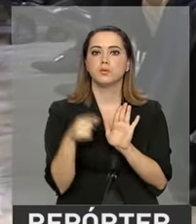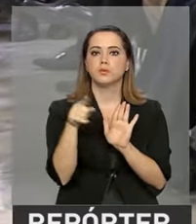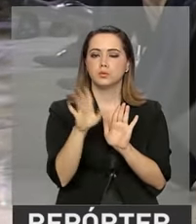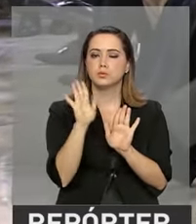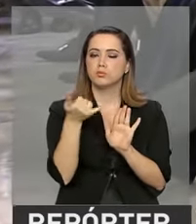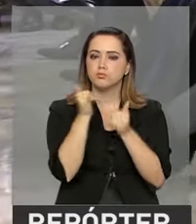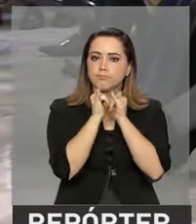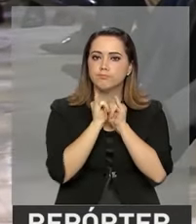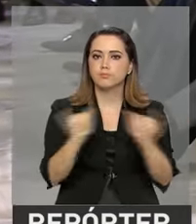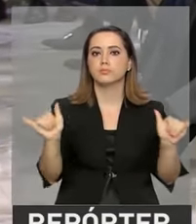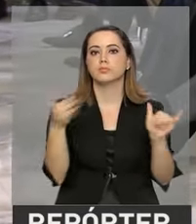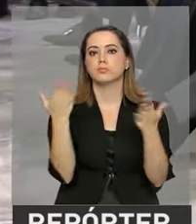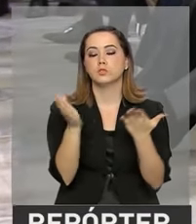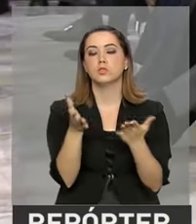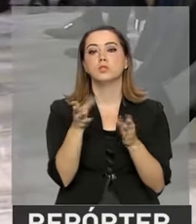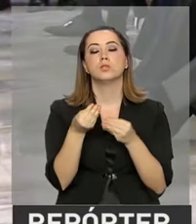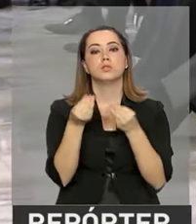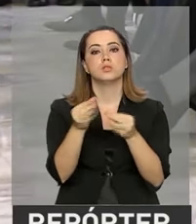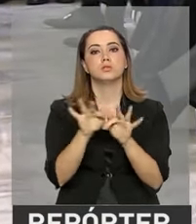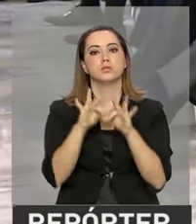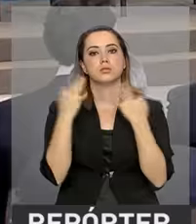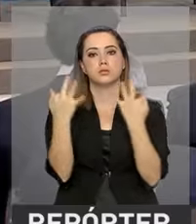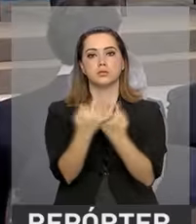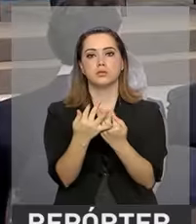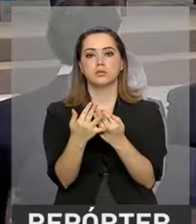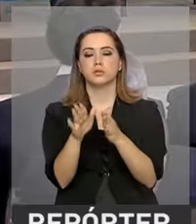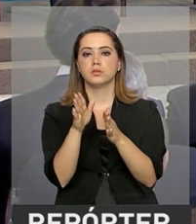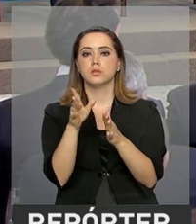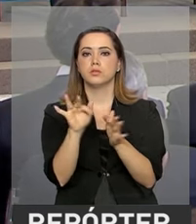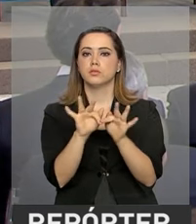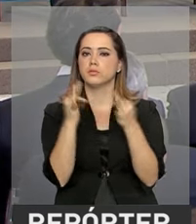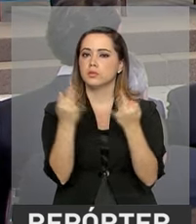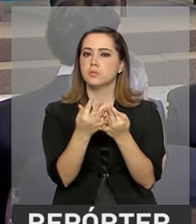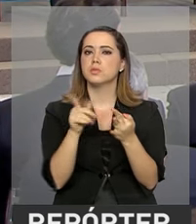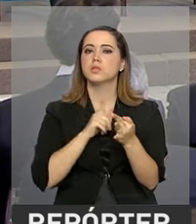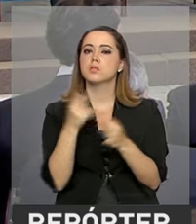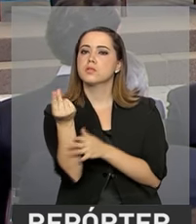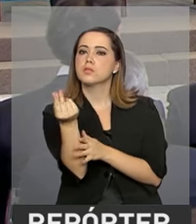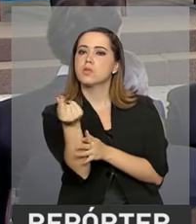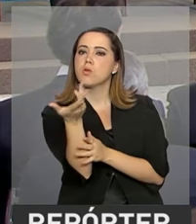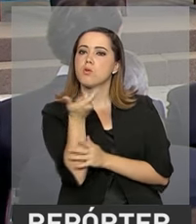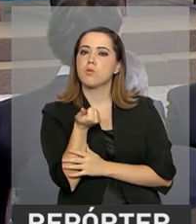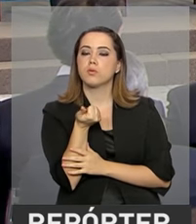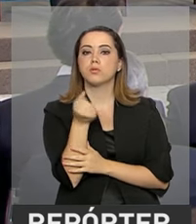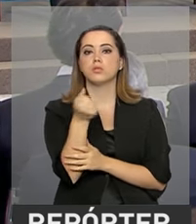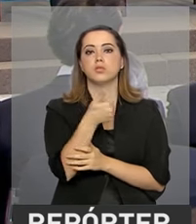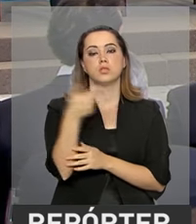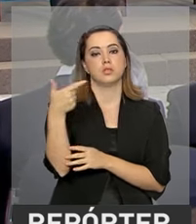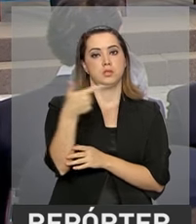anunciado, vai atender famílias com renda até R$